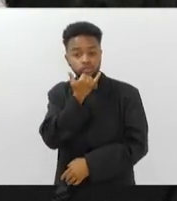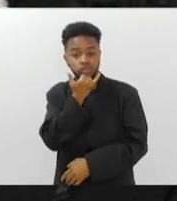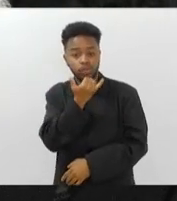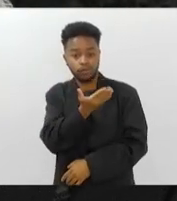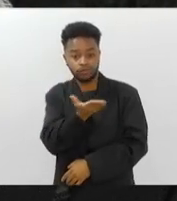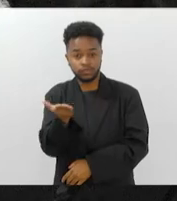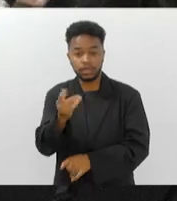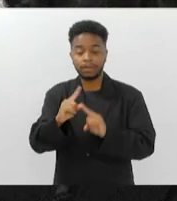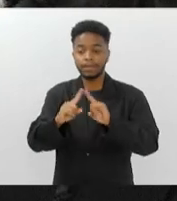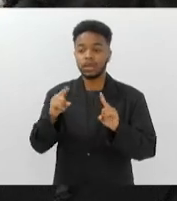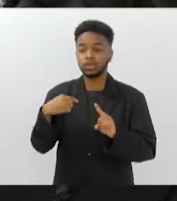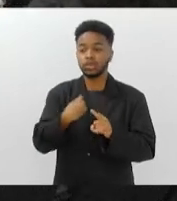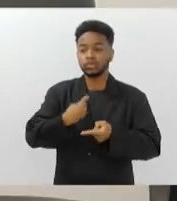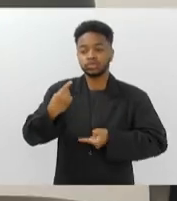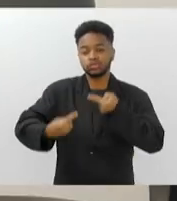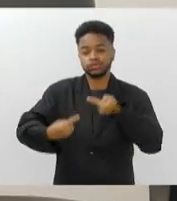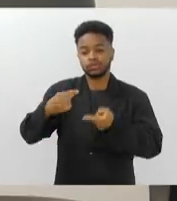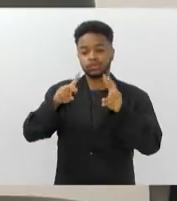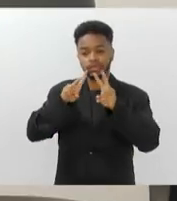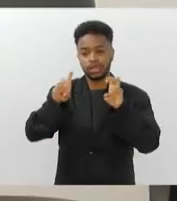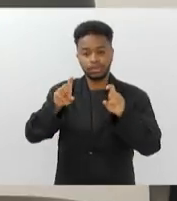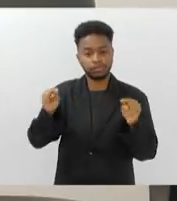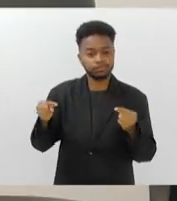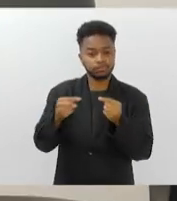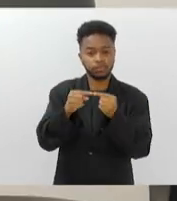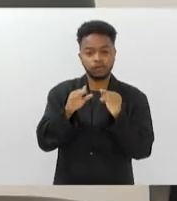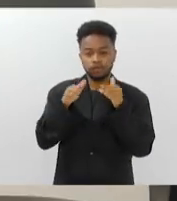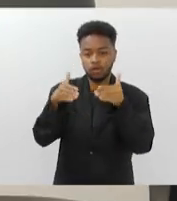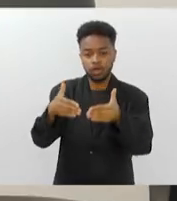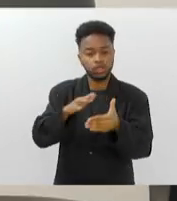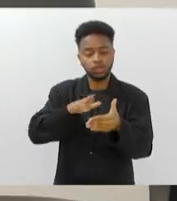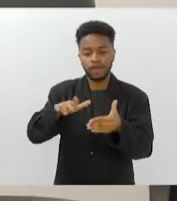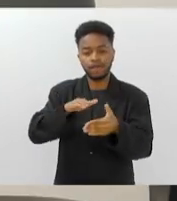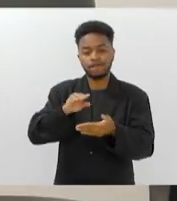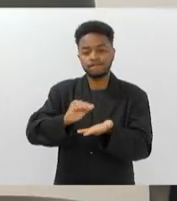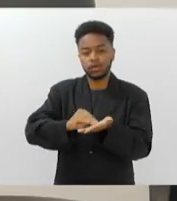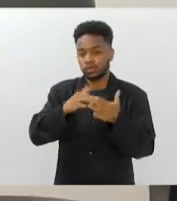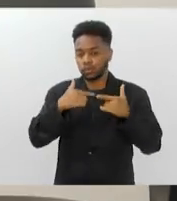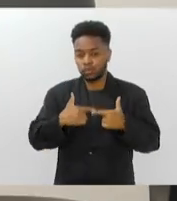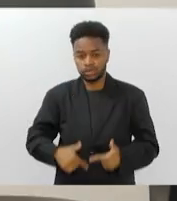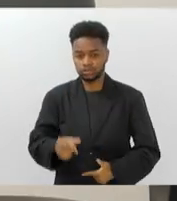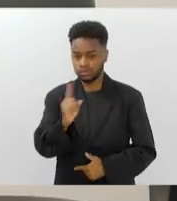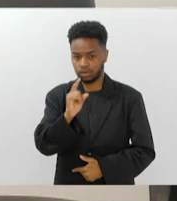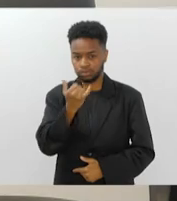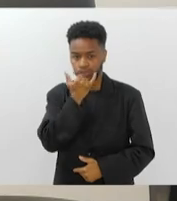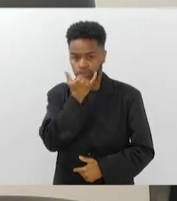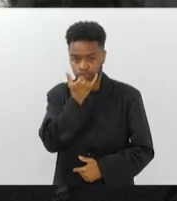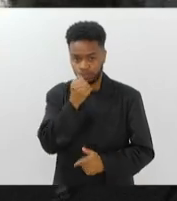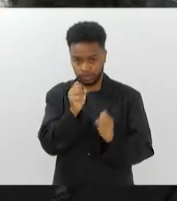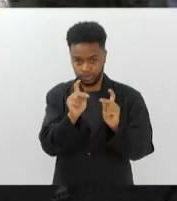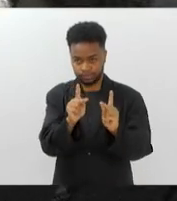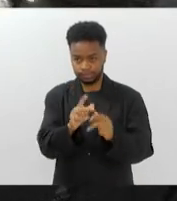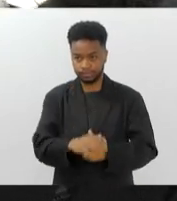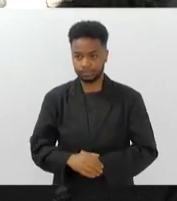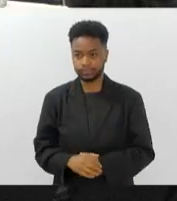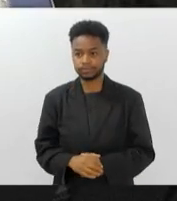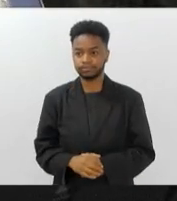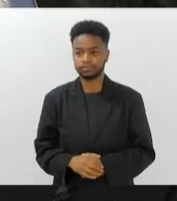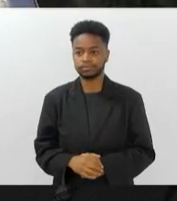tratando de um assunto relativo ao fórum tá Não foi falta de respeito não desculpe por favor